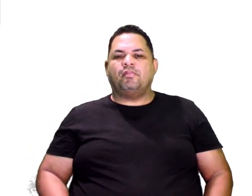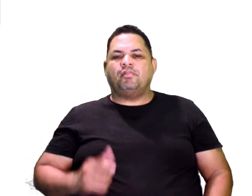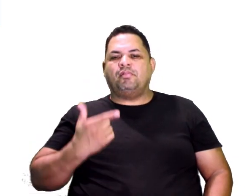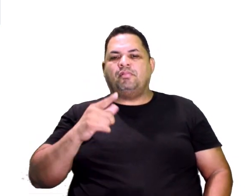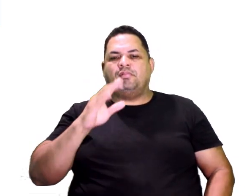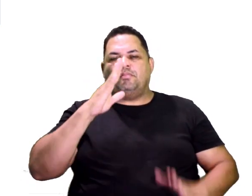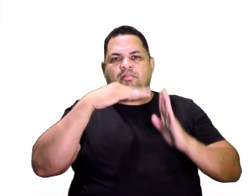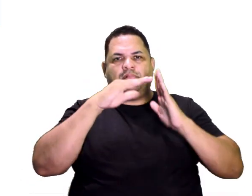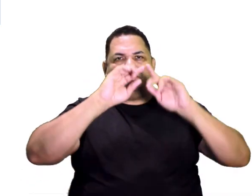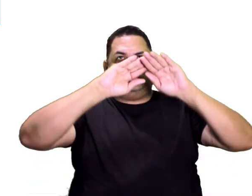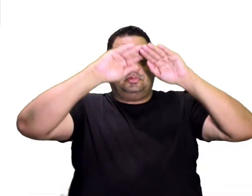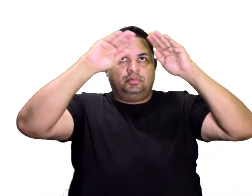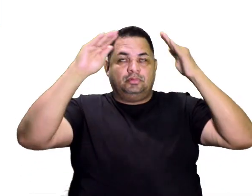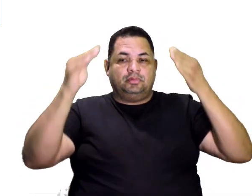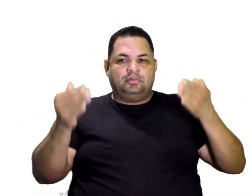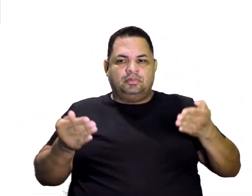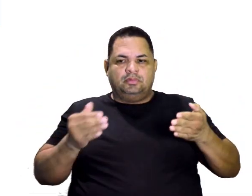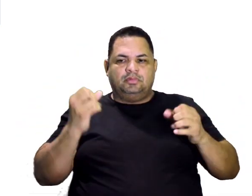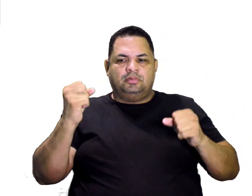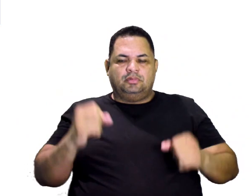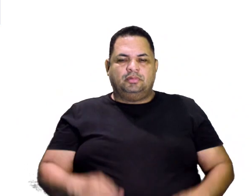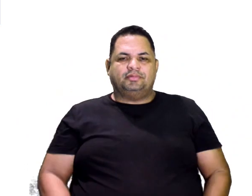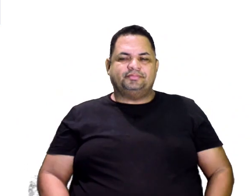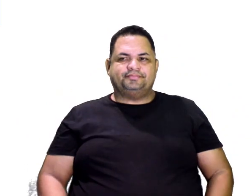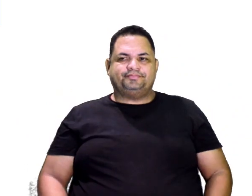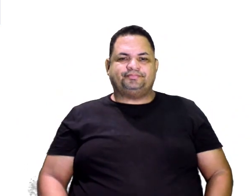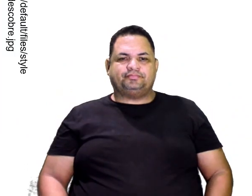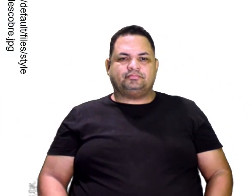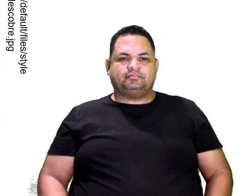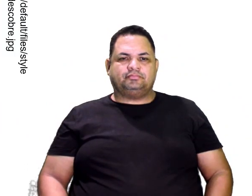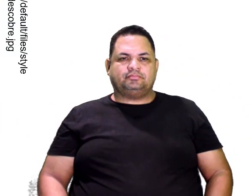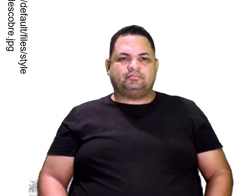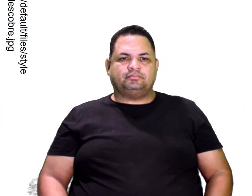teto. E aí, vamos lá.